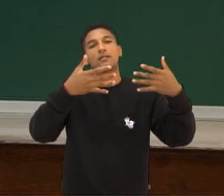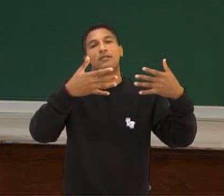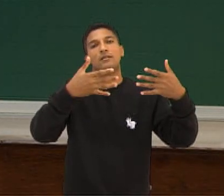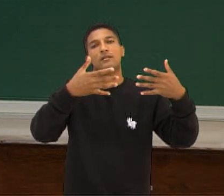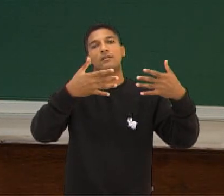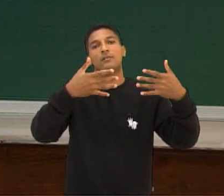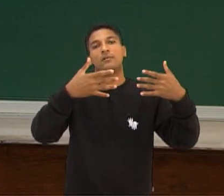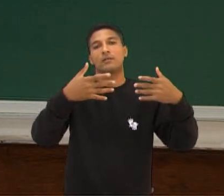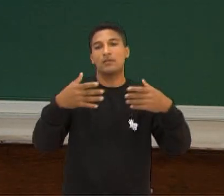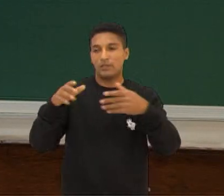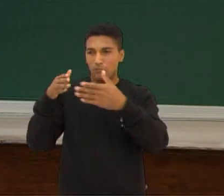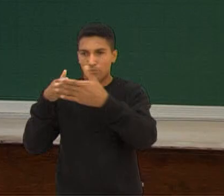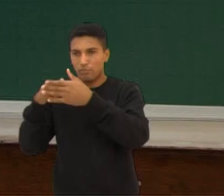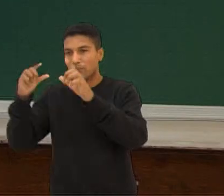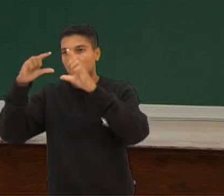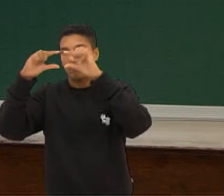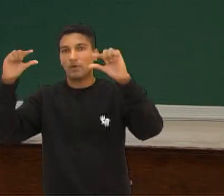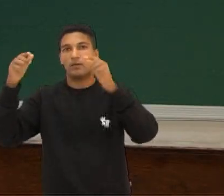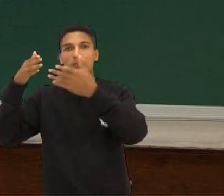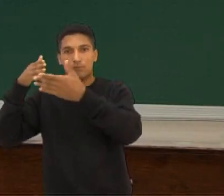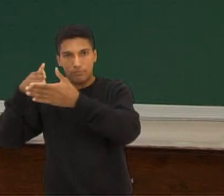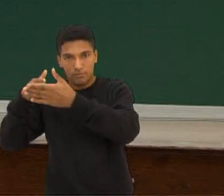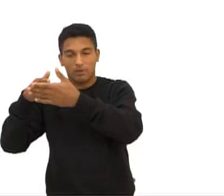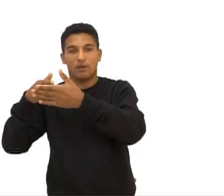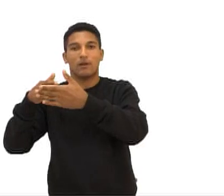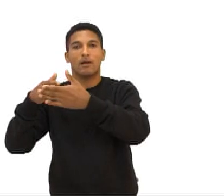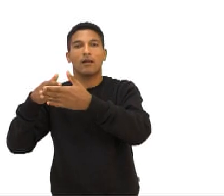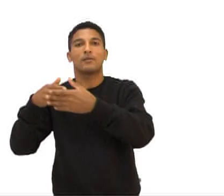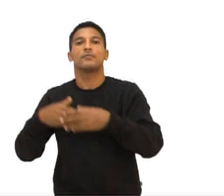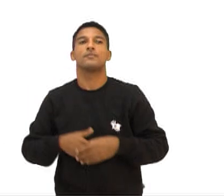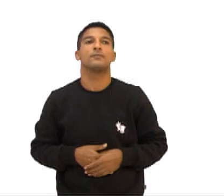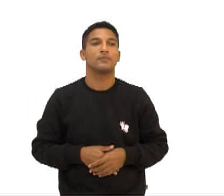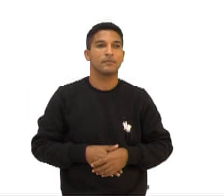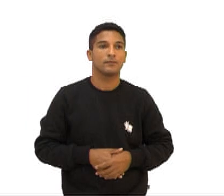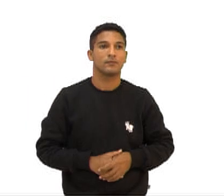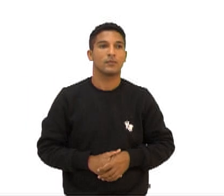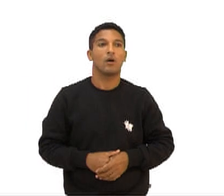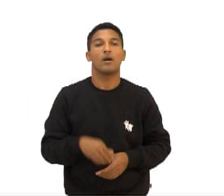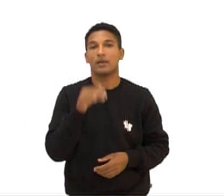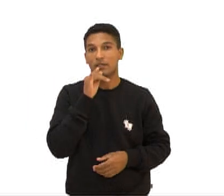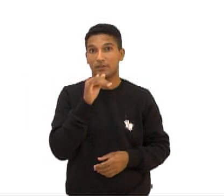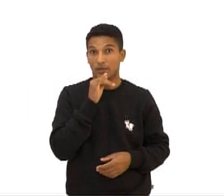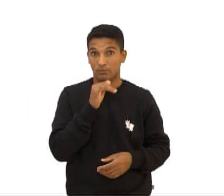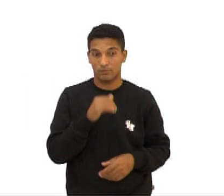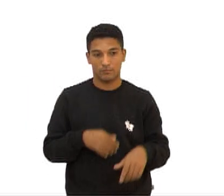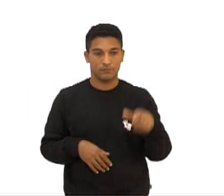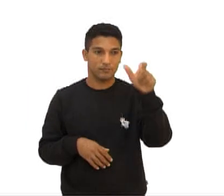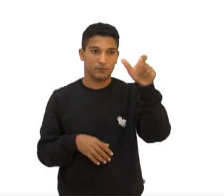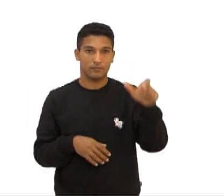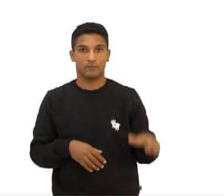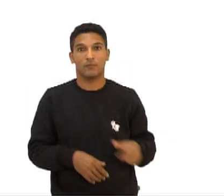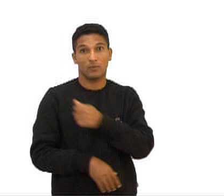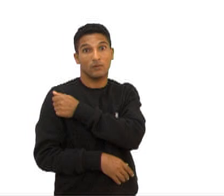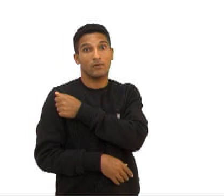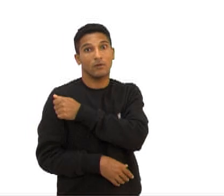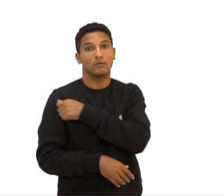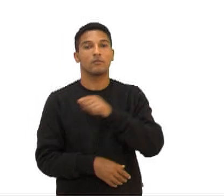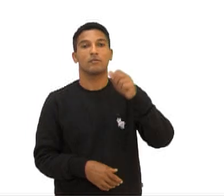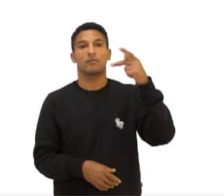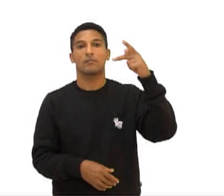Está restringindo? Restritiva. Exemplo. O aluno Paulo, que é